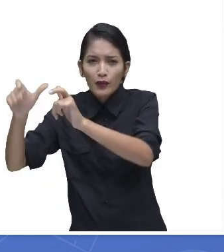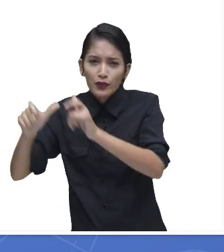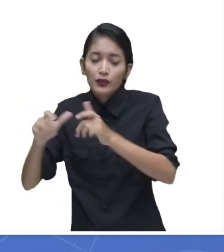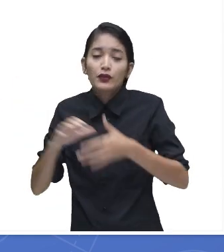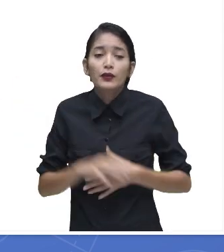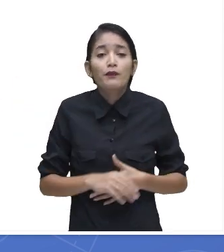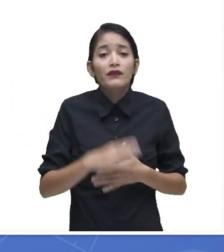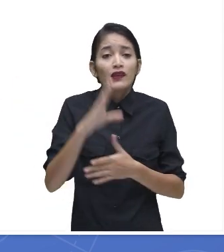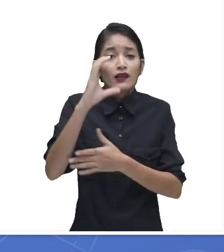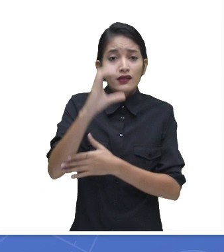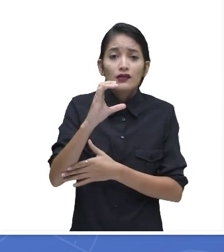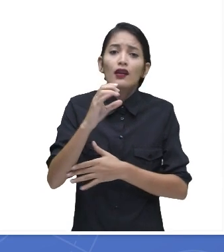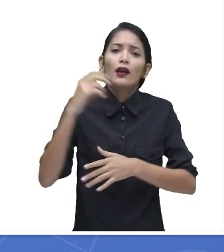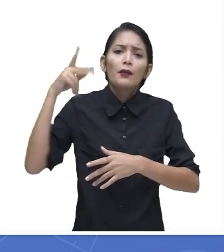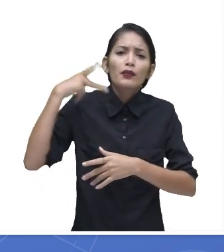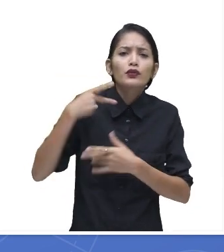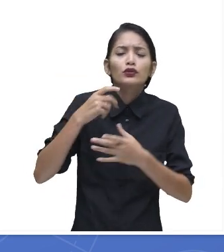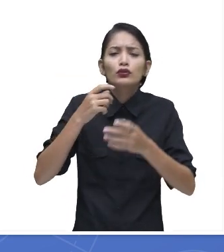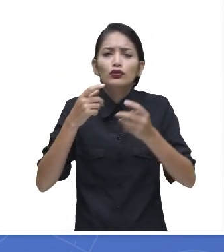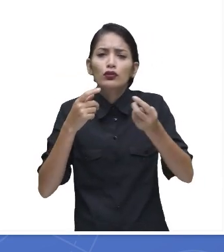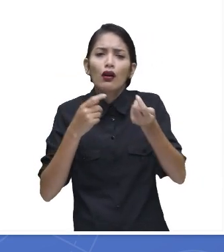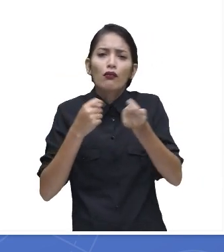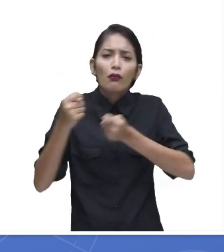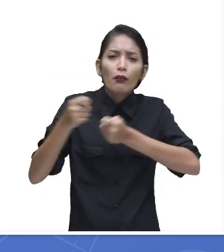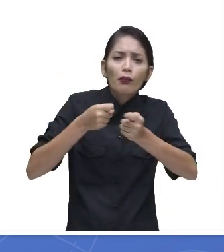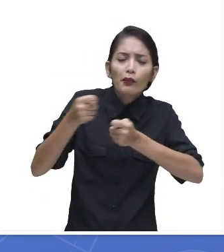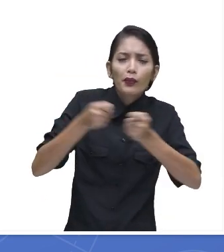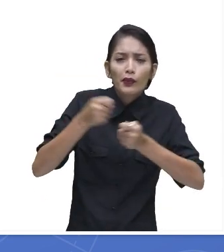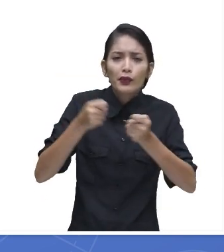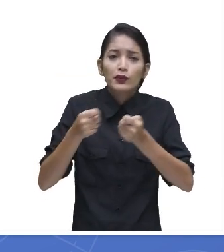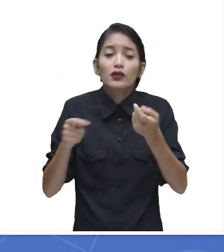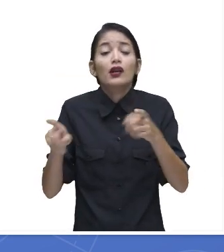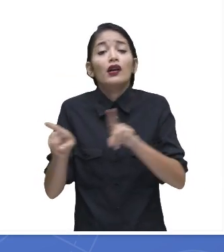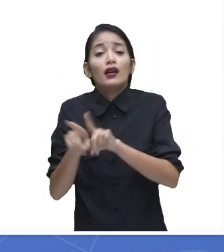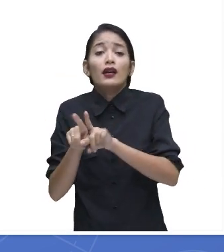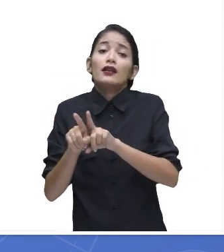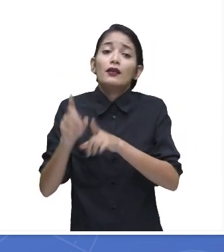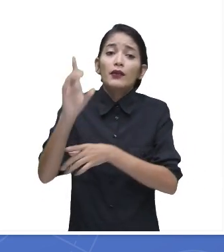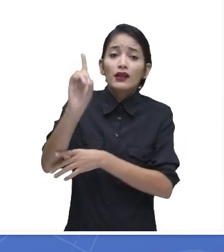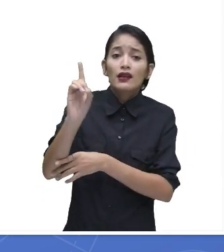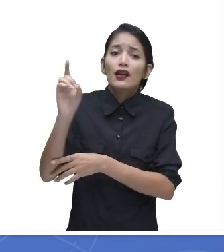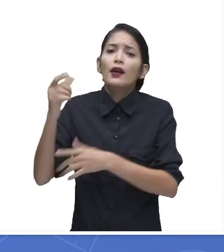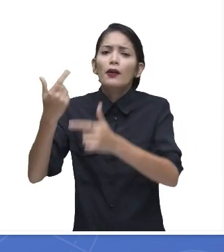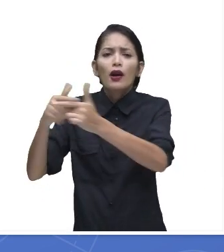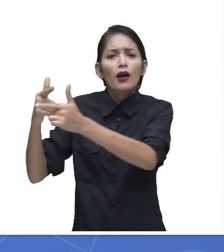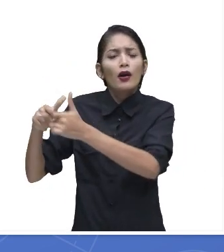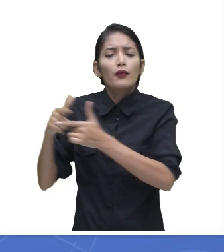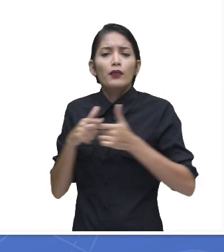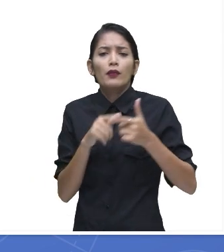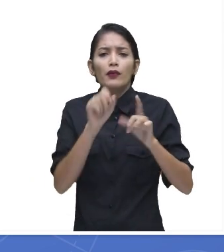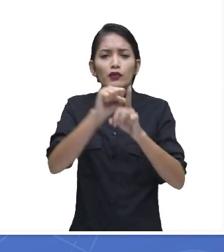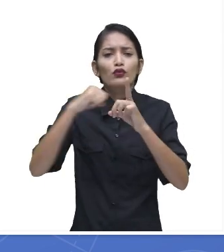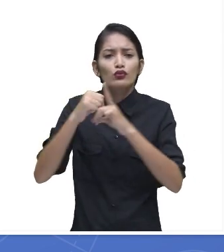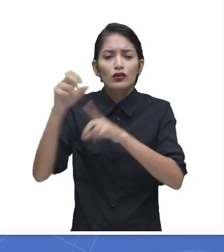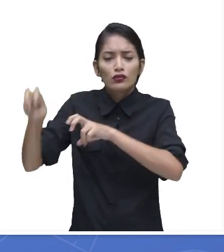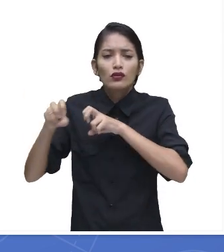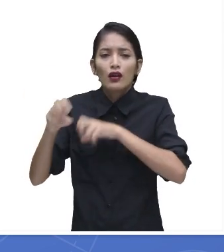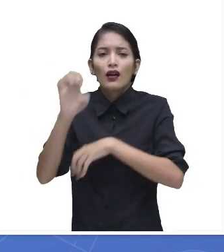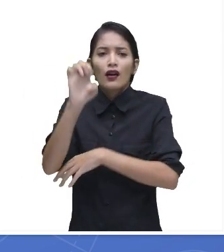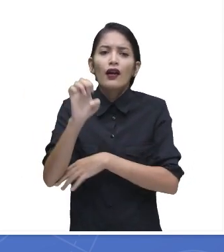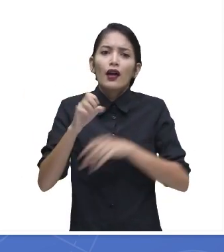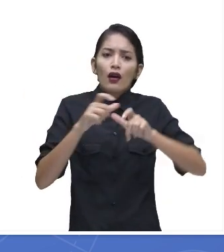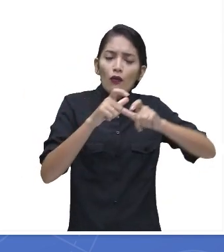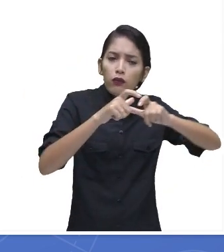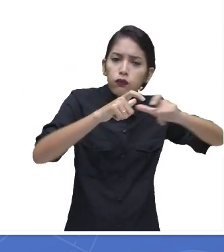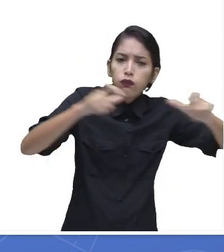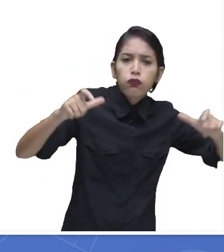controle habitacional. Letra D, a diminuição dos problemas sociais no campo. Ou letra E, a expansão e crescimento de